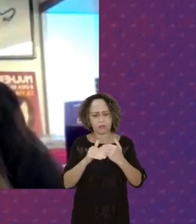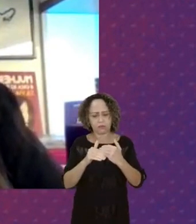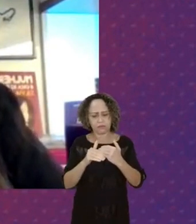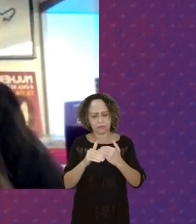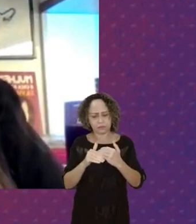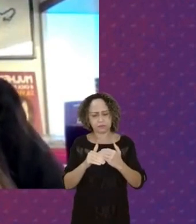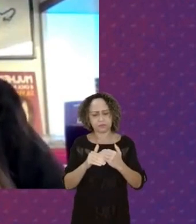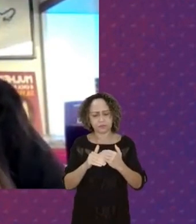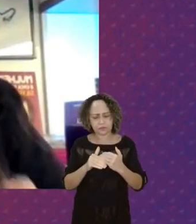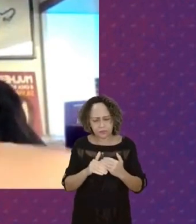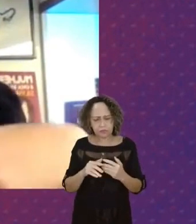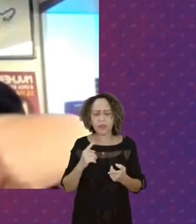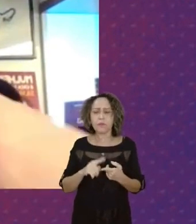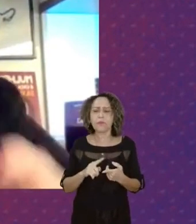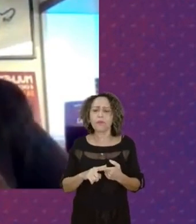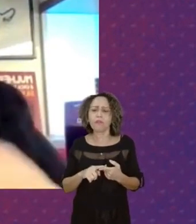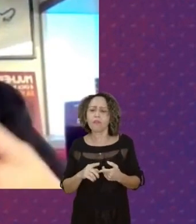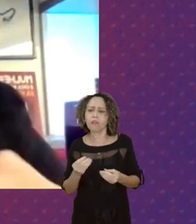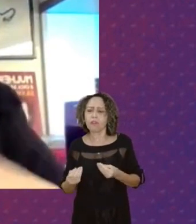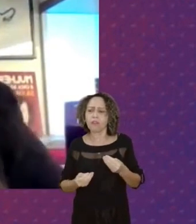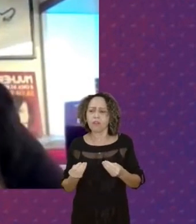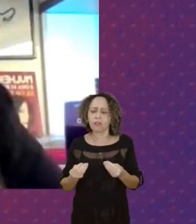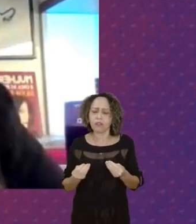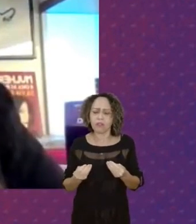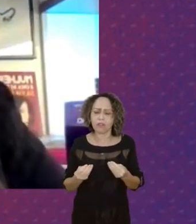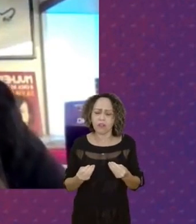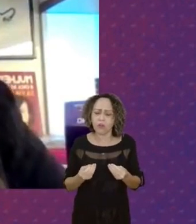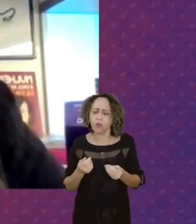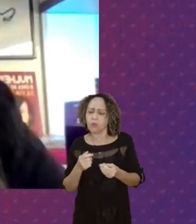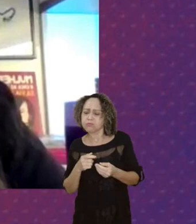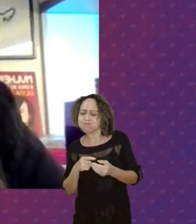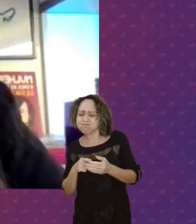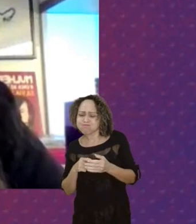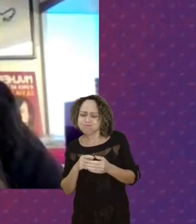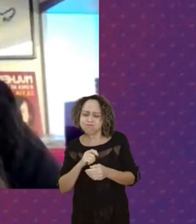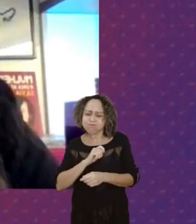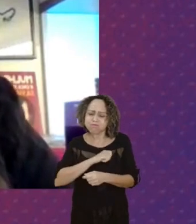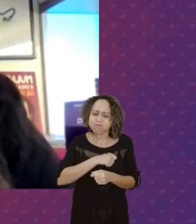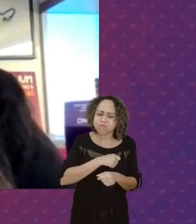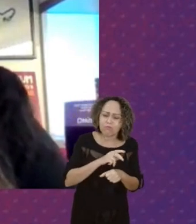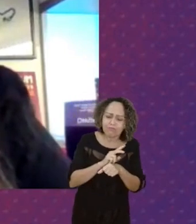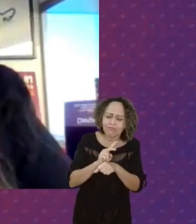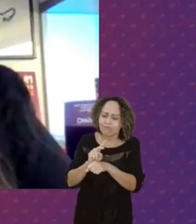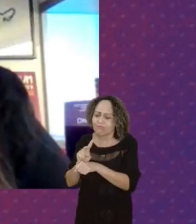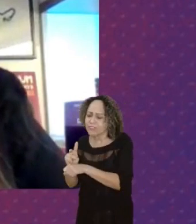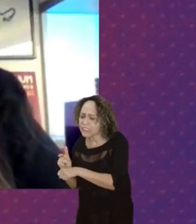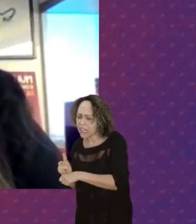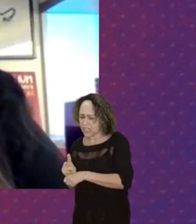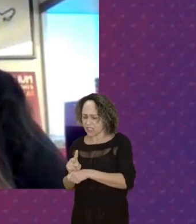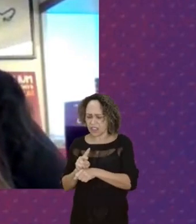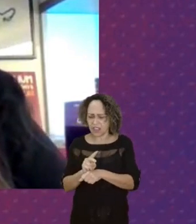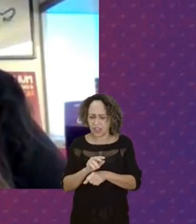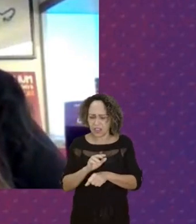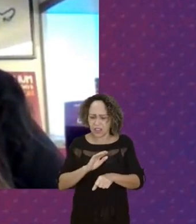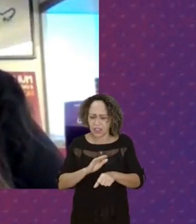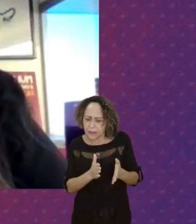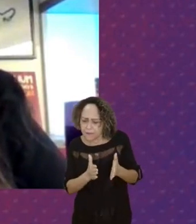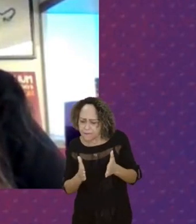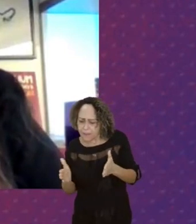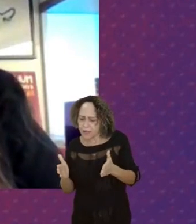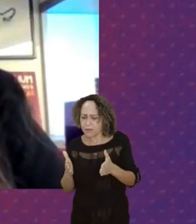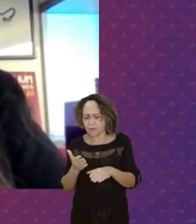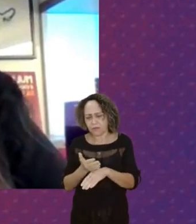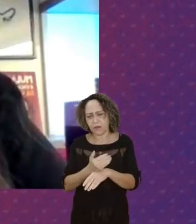pleito. É isso que é dito. Por quê? Porque a Justiça Eleitoral não vai ter como fiscalizar, né, nessa fase que ainda não começou a campanha